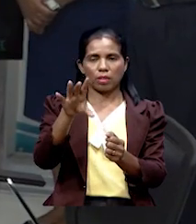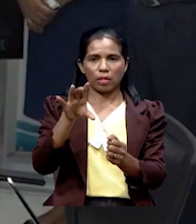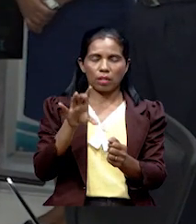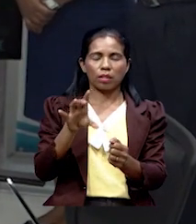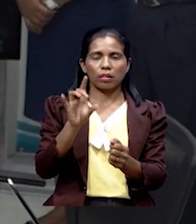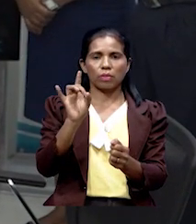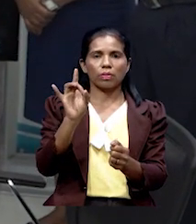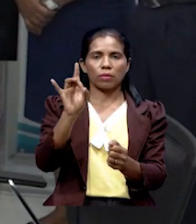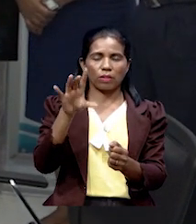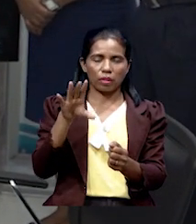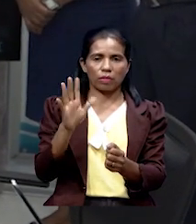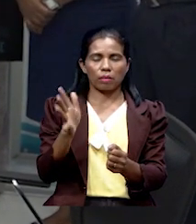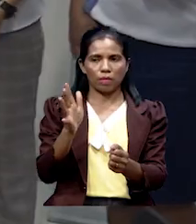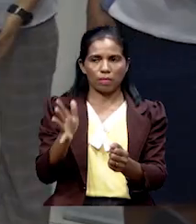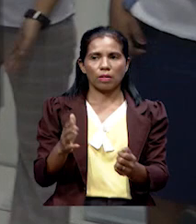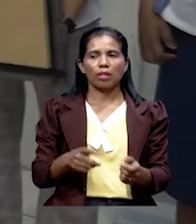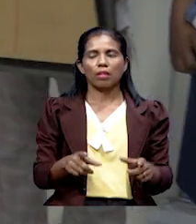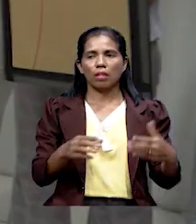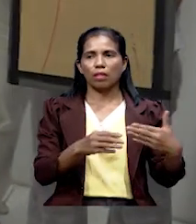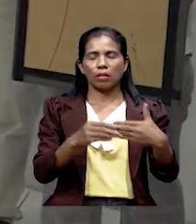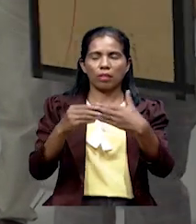equipa ne hodi sai vencedor ba Liga